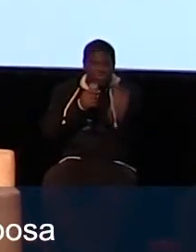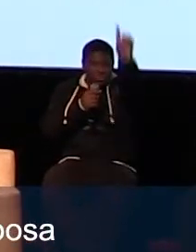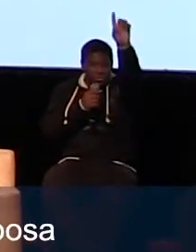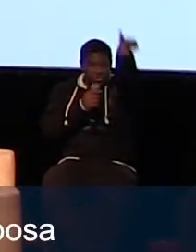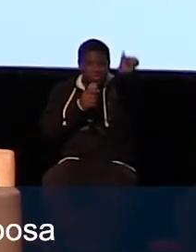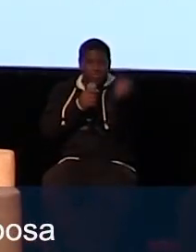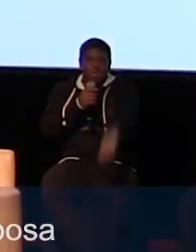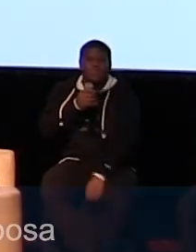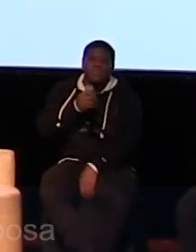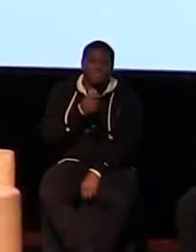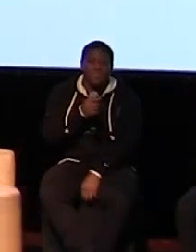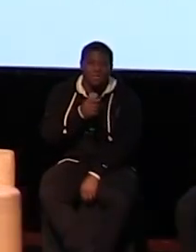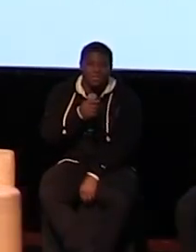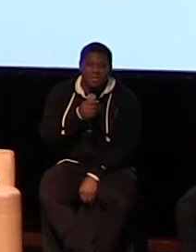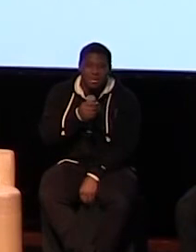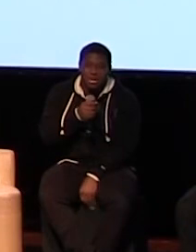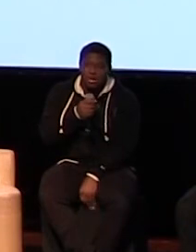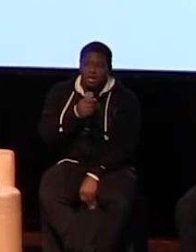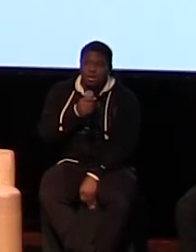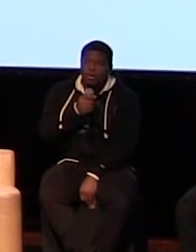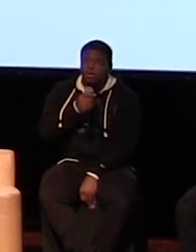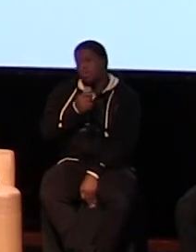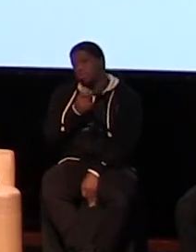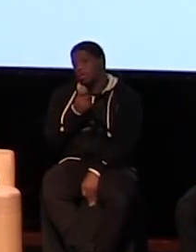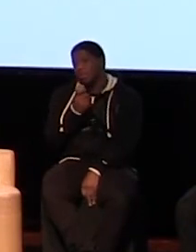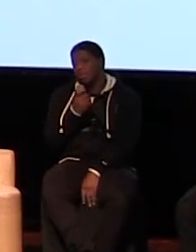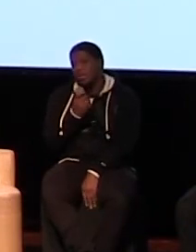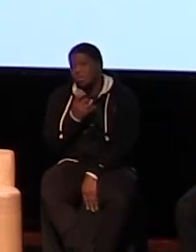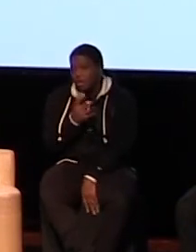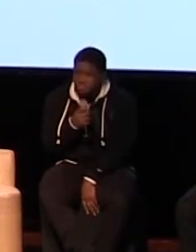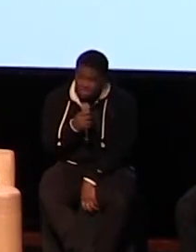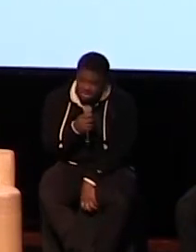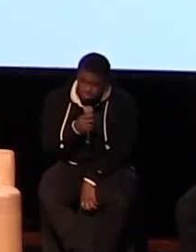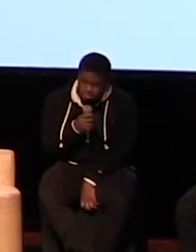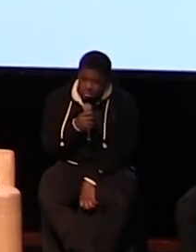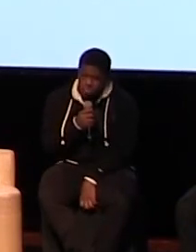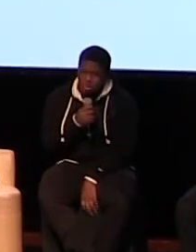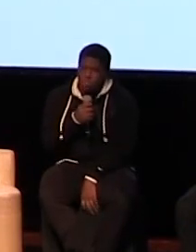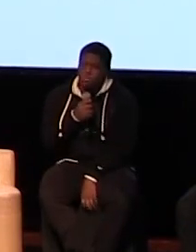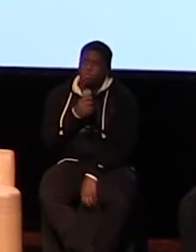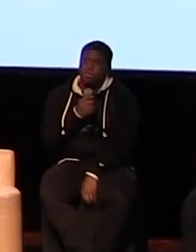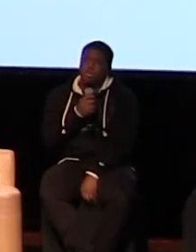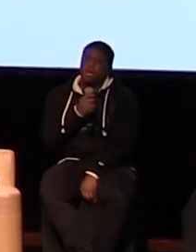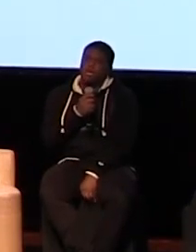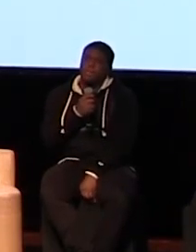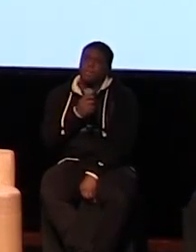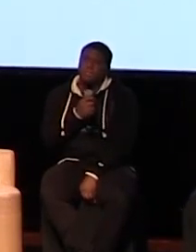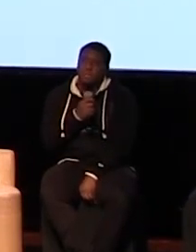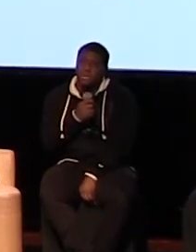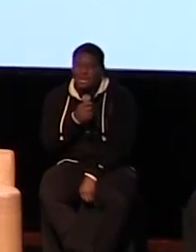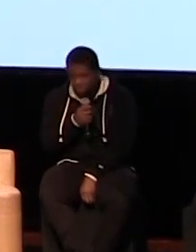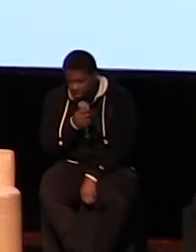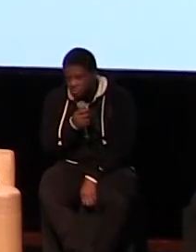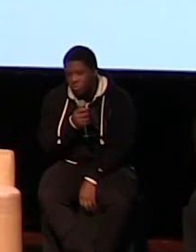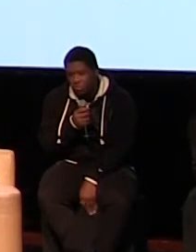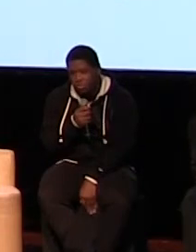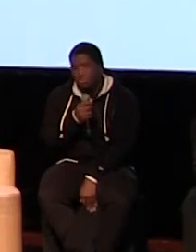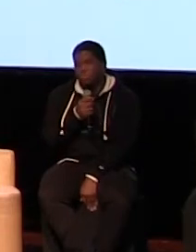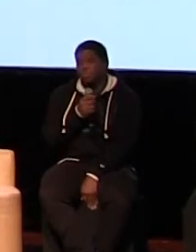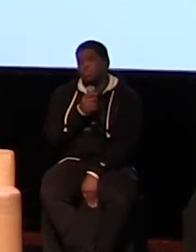Primeiro, eu sou o Samuel. Eu estou na MF Castro Alves desde o primeiro ano. E a